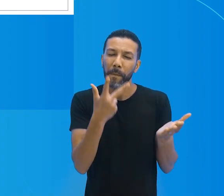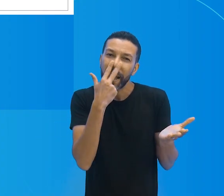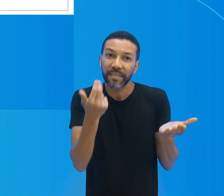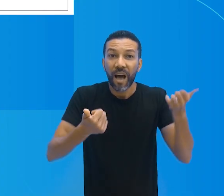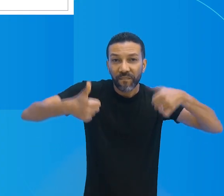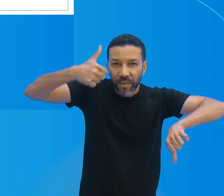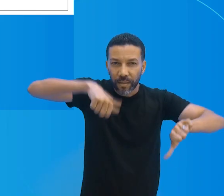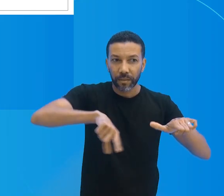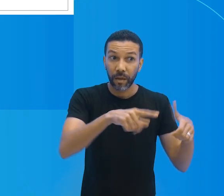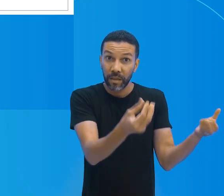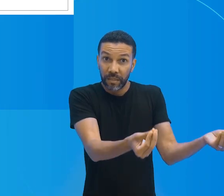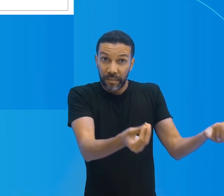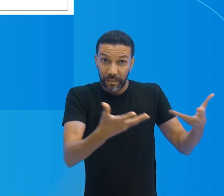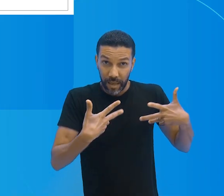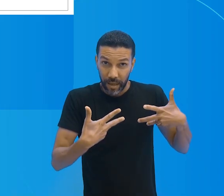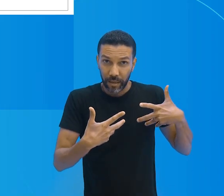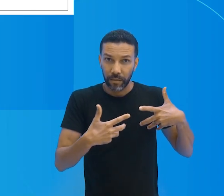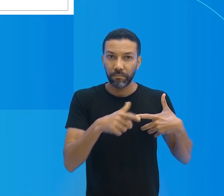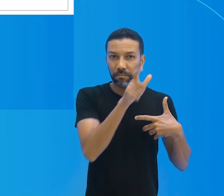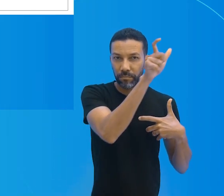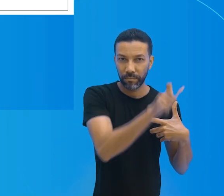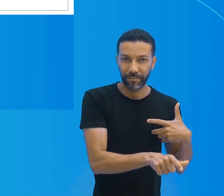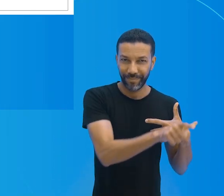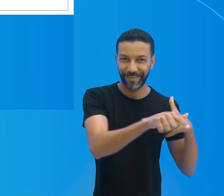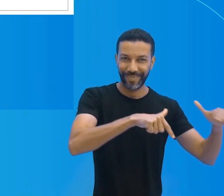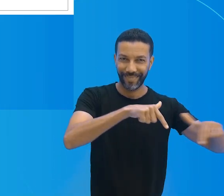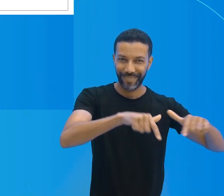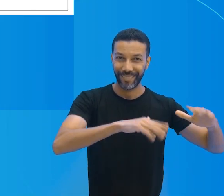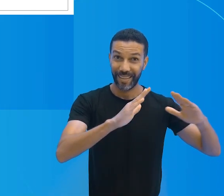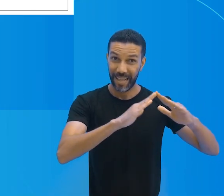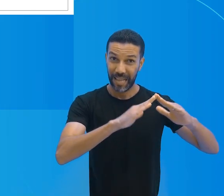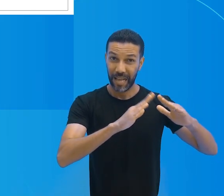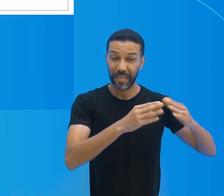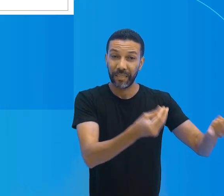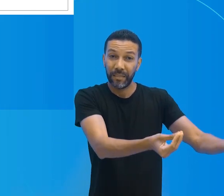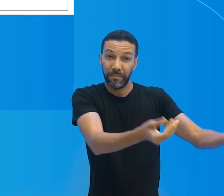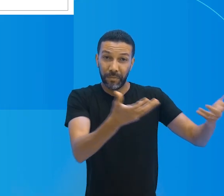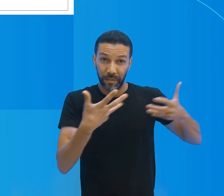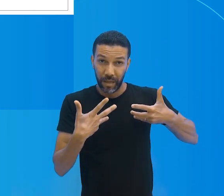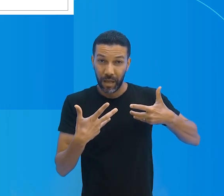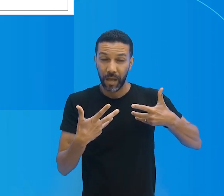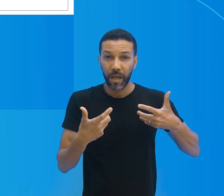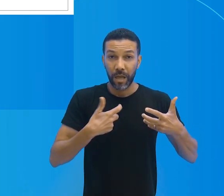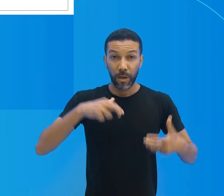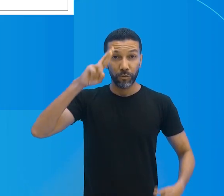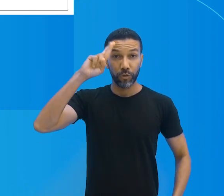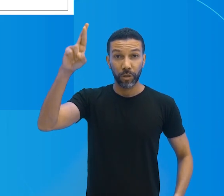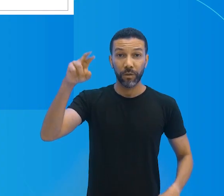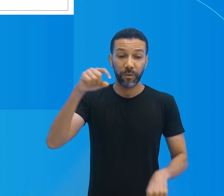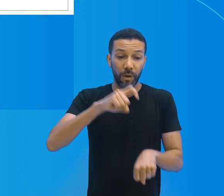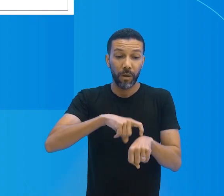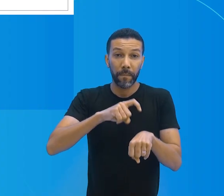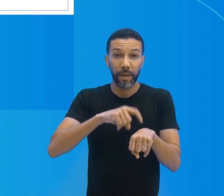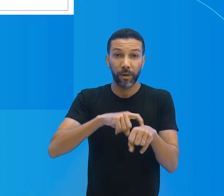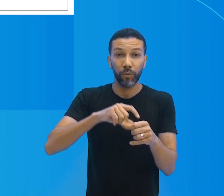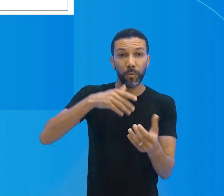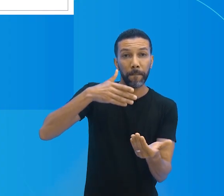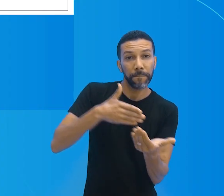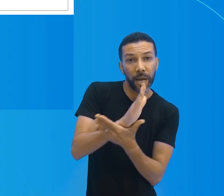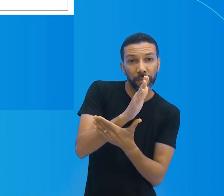entregas, que nessa nova versão do Polari precisam acontecer até o 5º dia útil de cada